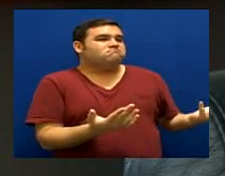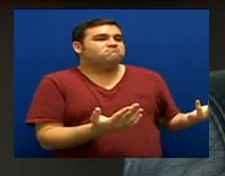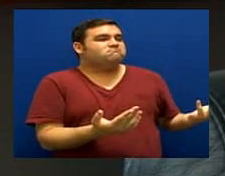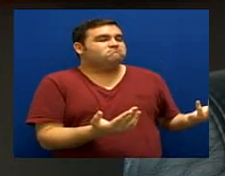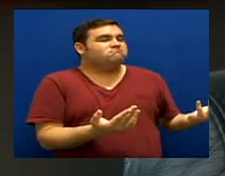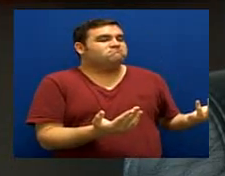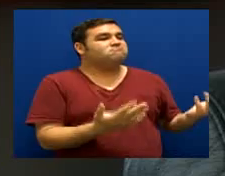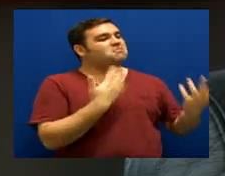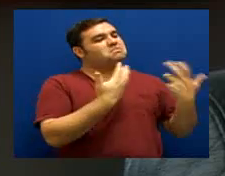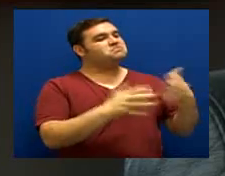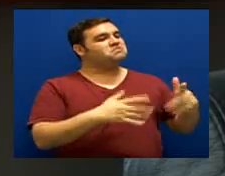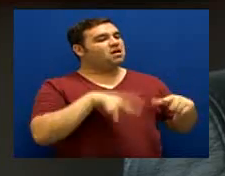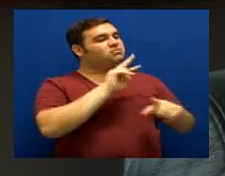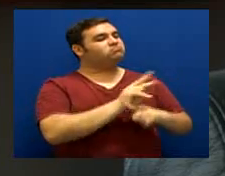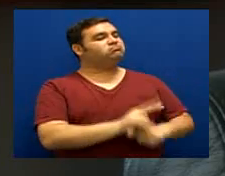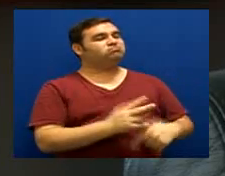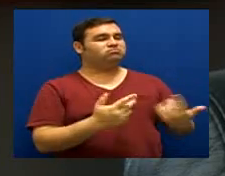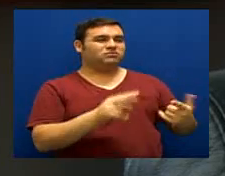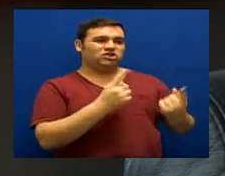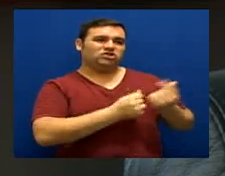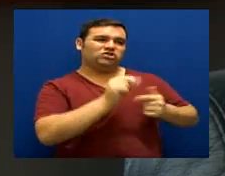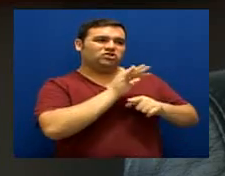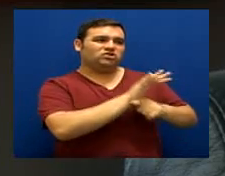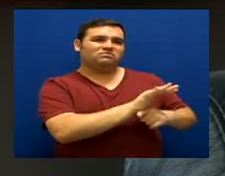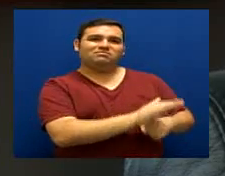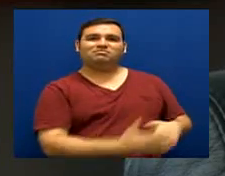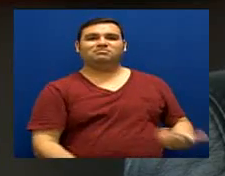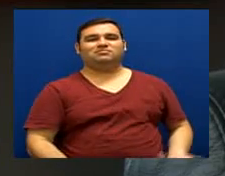vão investir nessa área